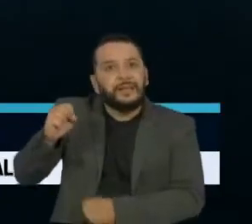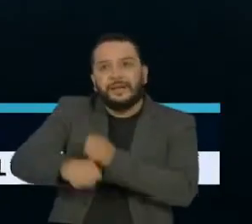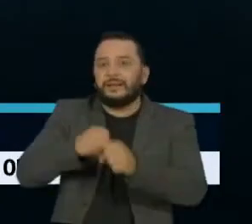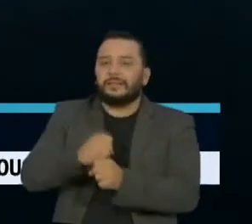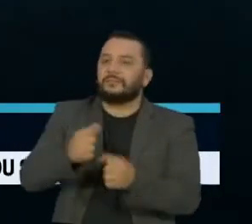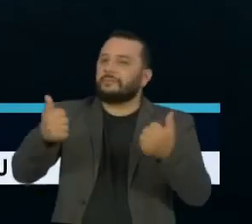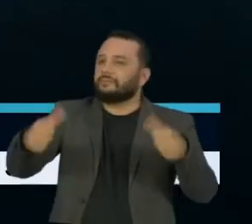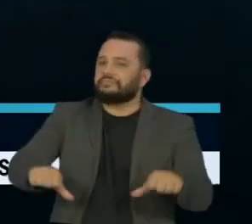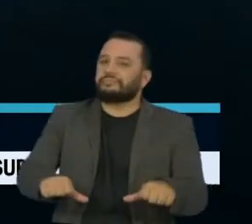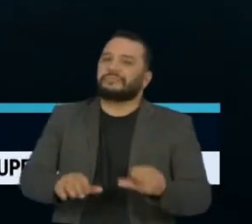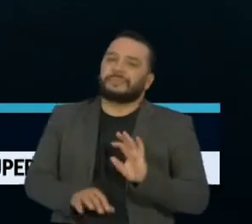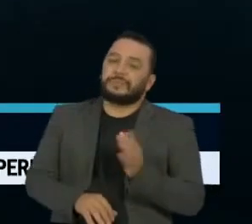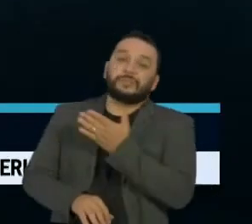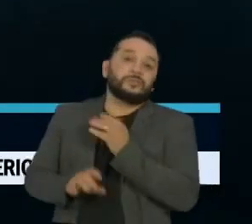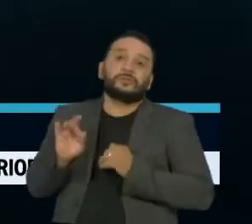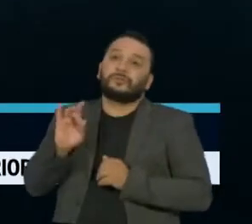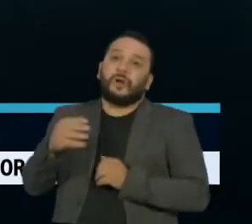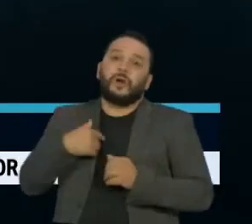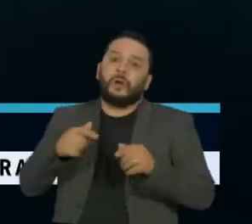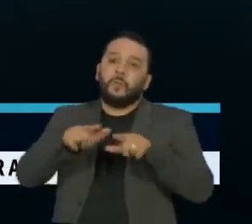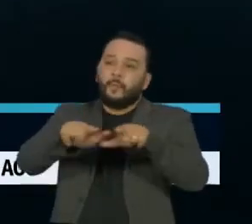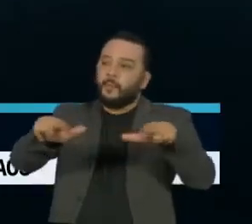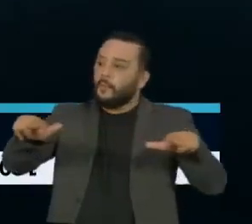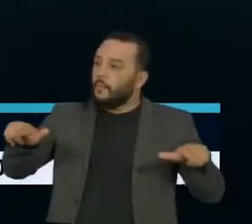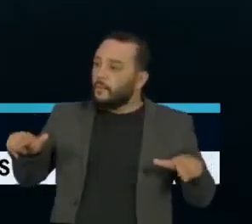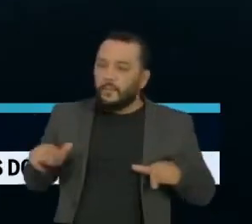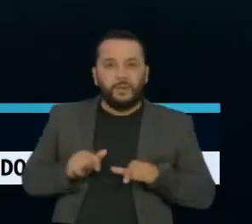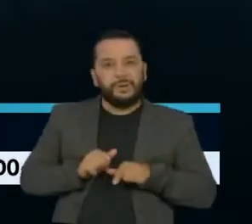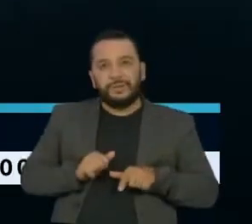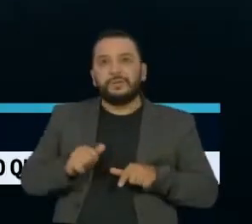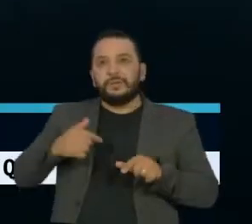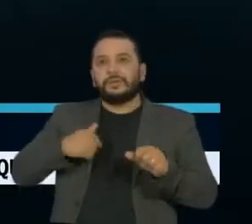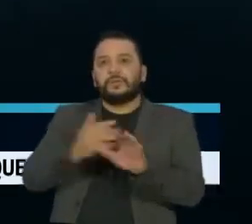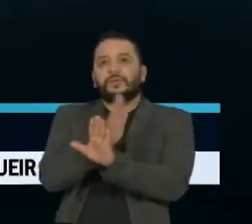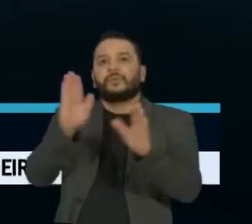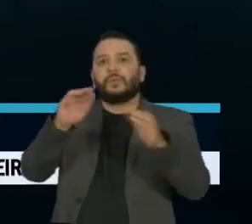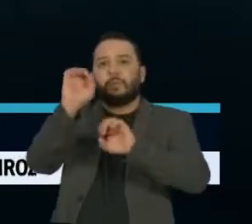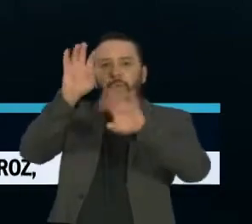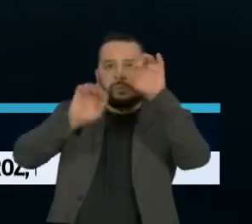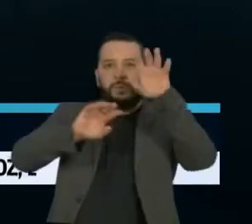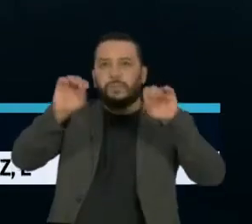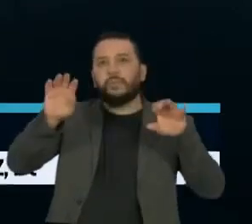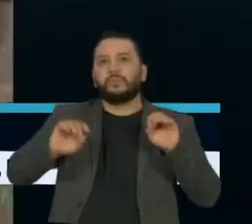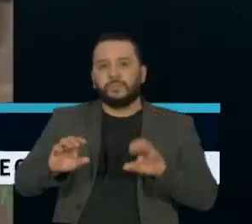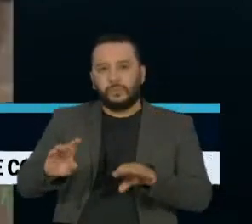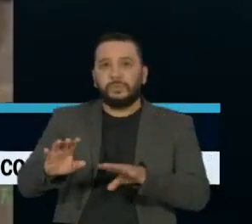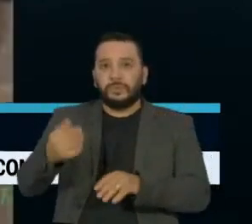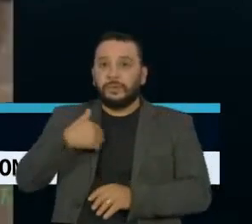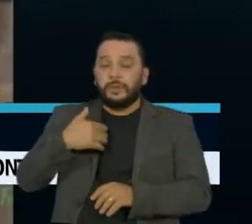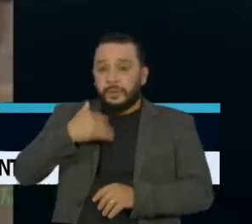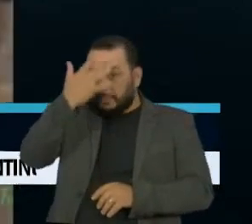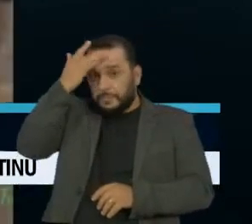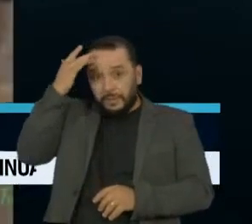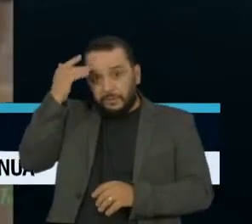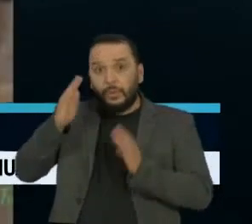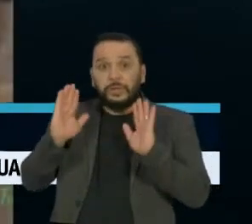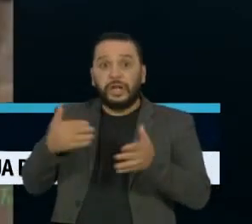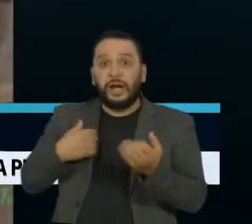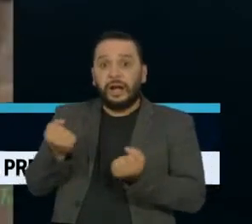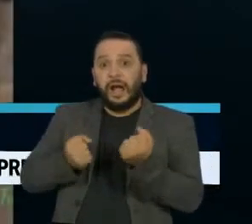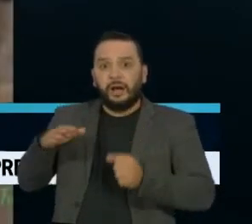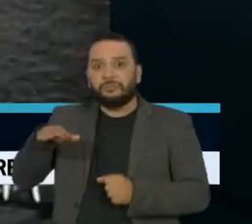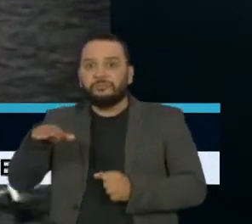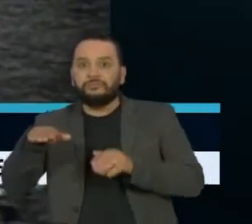Canindé vazio, teve show de fogos de artifício. A festa para os torcedores foi no formato drive-thru com direito a bolo de